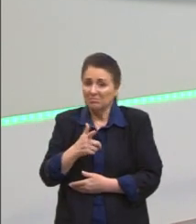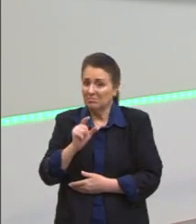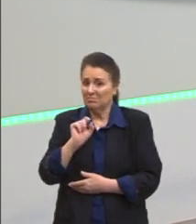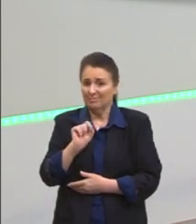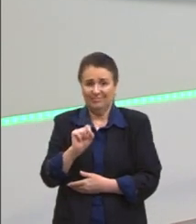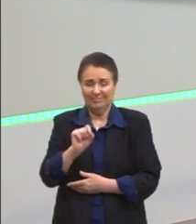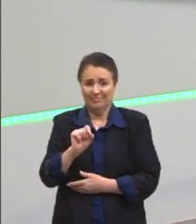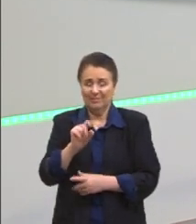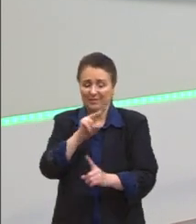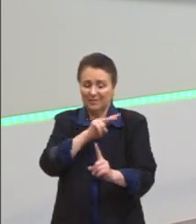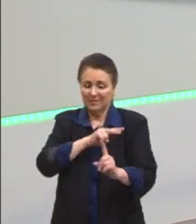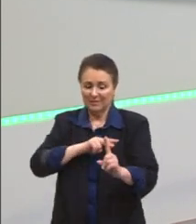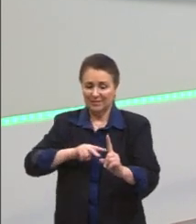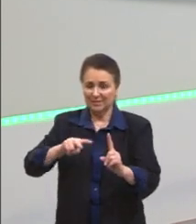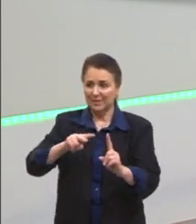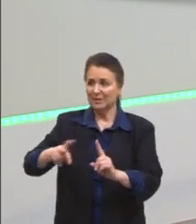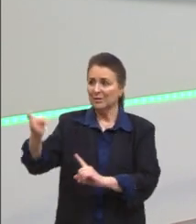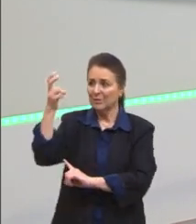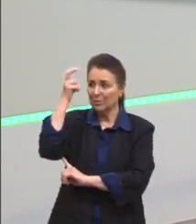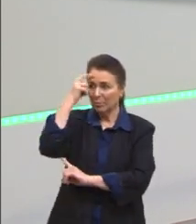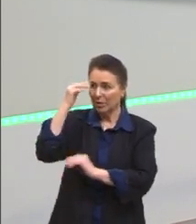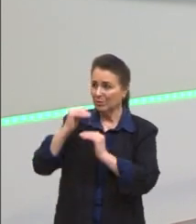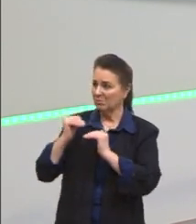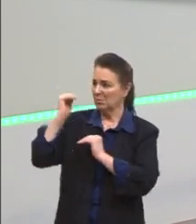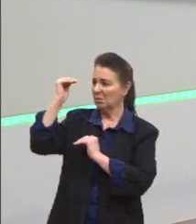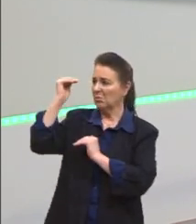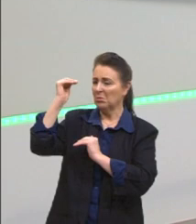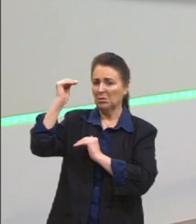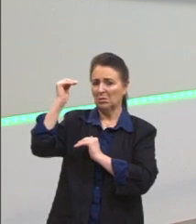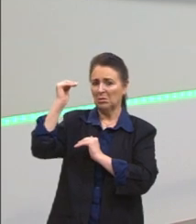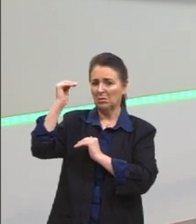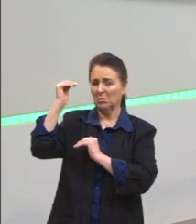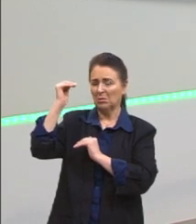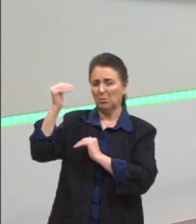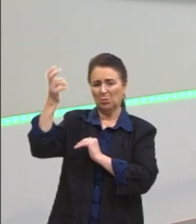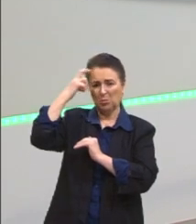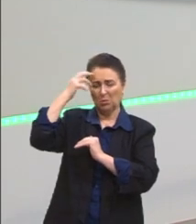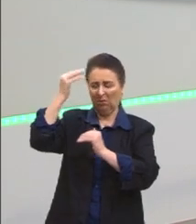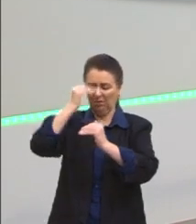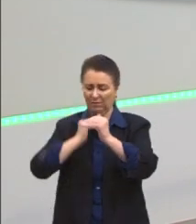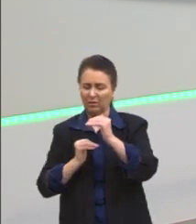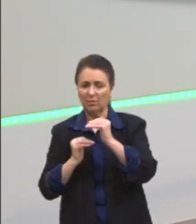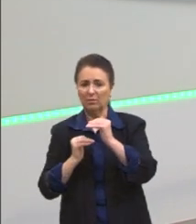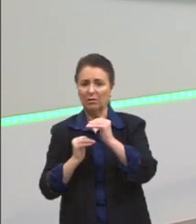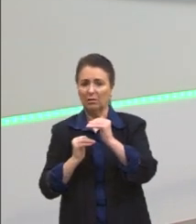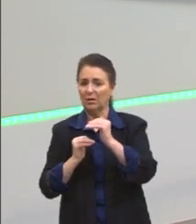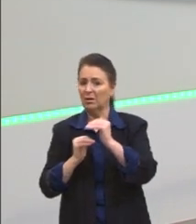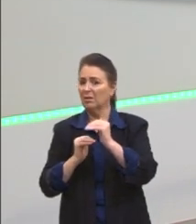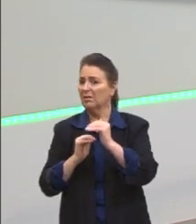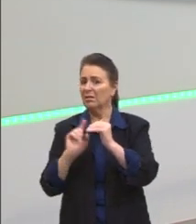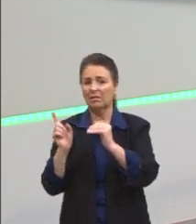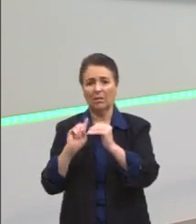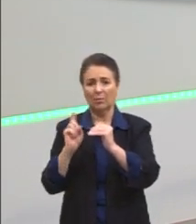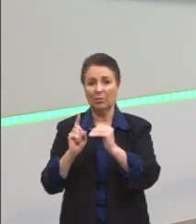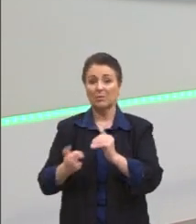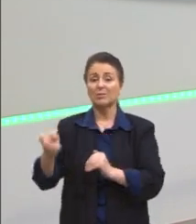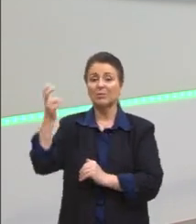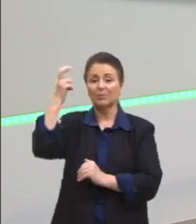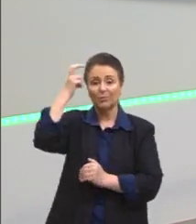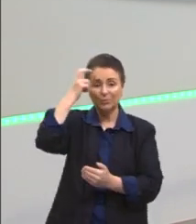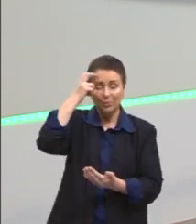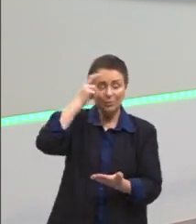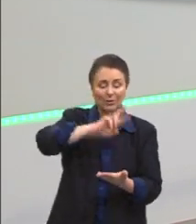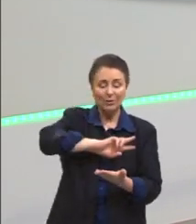perspectiva de uma cultura superior a outra por favor esqueça isso né que existem são culturas